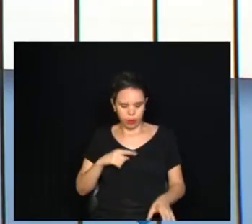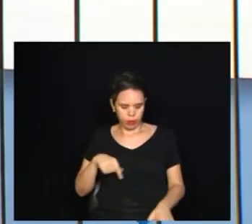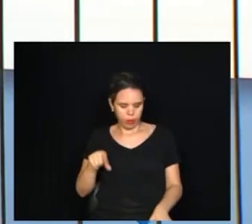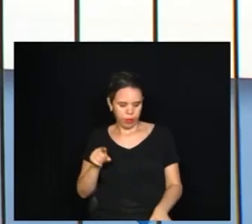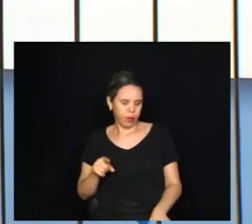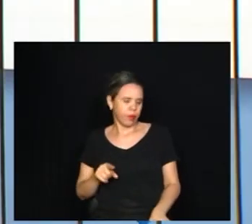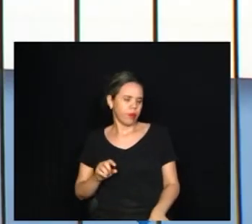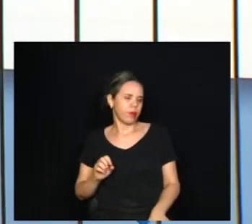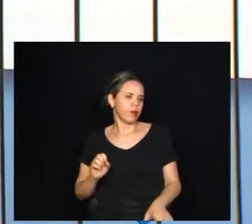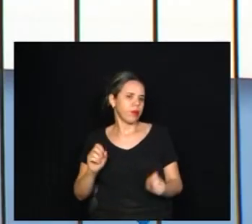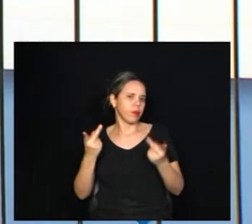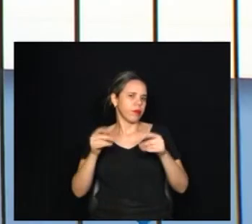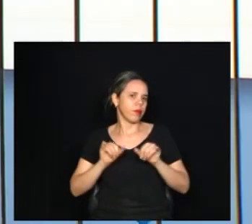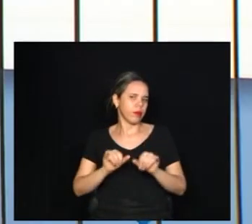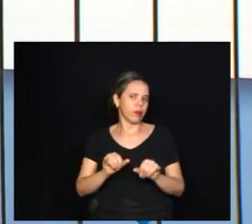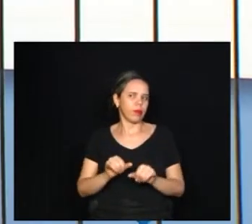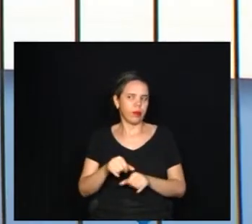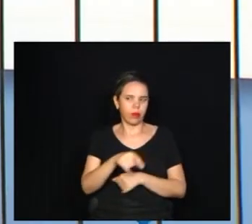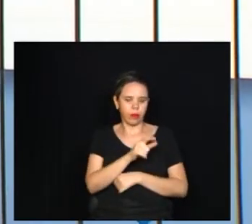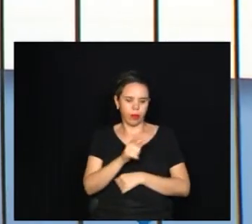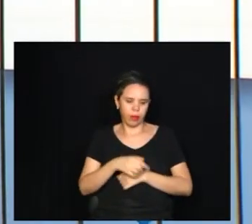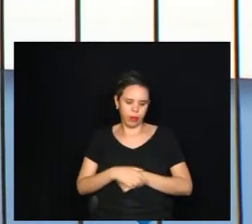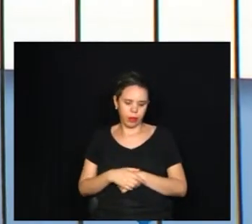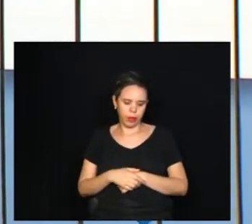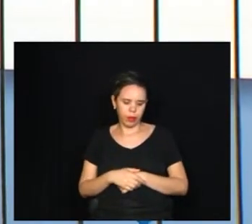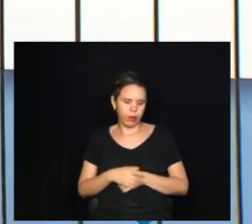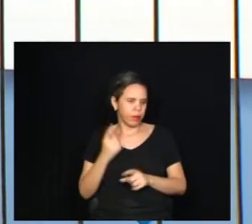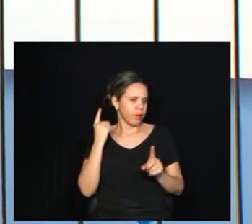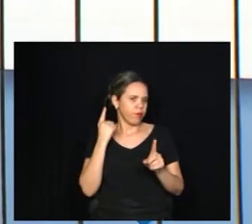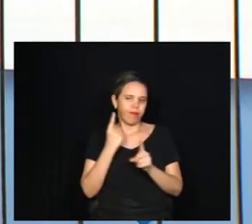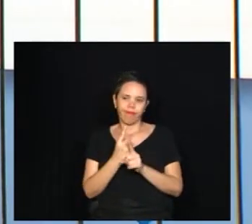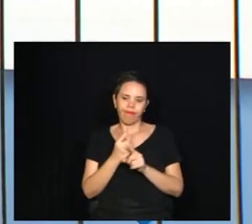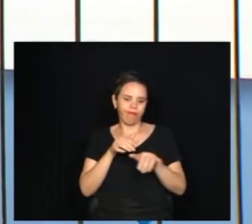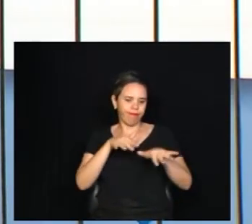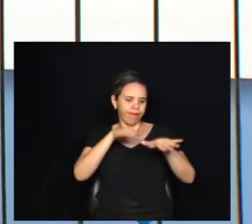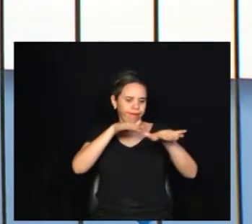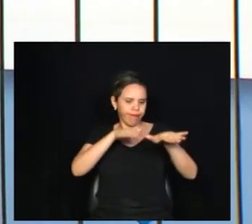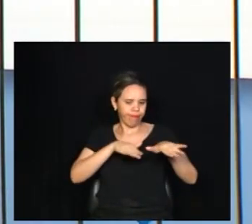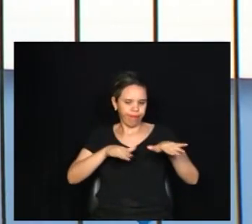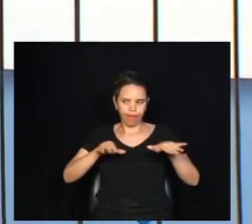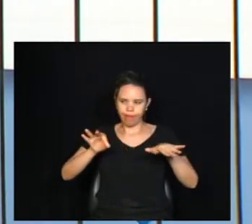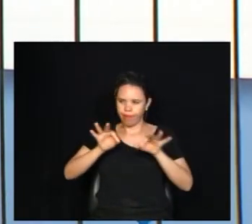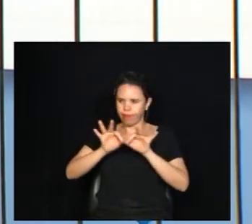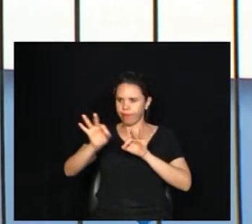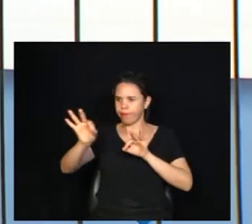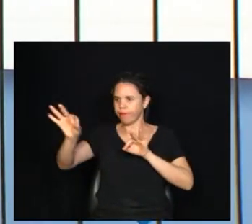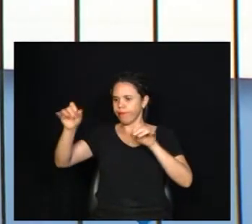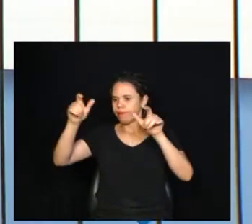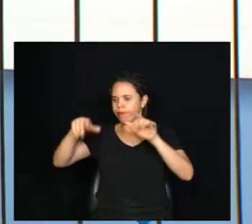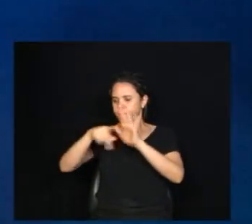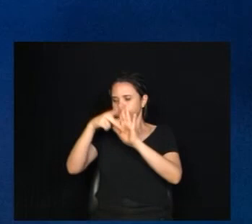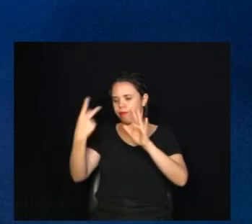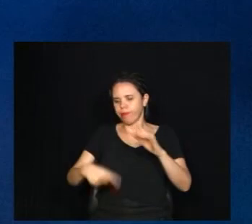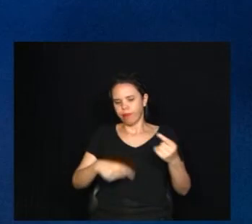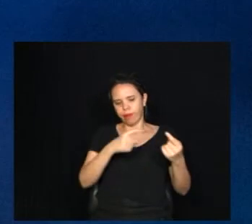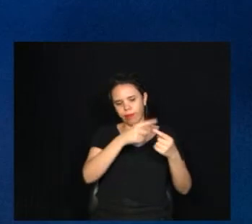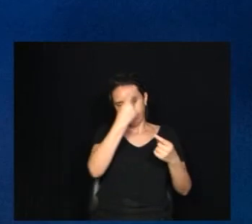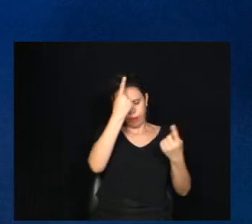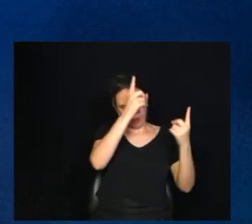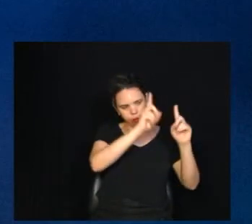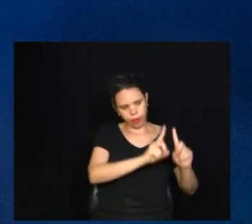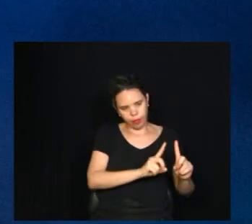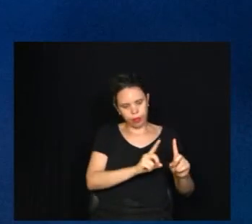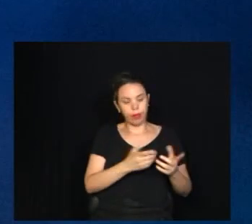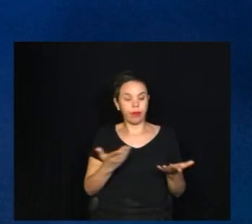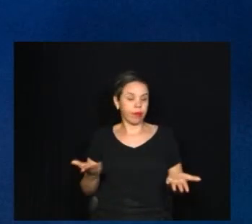no shopping, vai no supermercado e aí não encontra vaga, estaciona lá naquele lugar que é destinado às pessoas